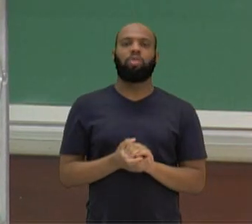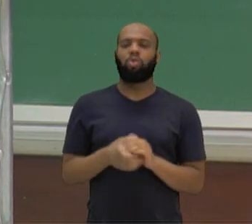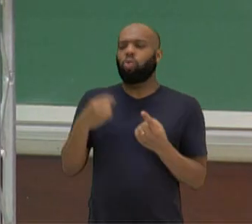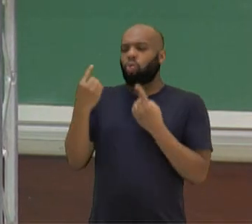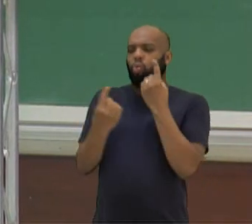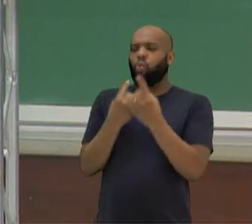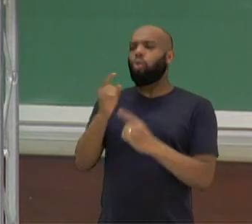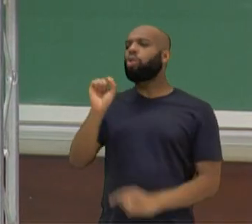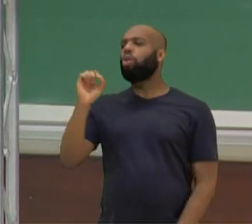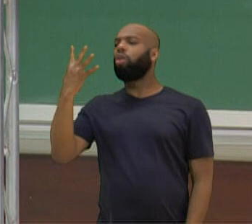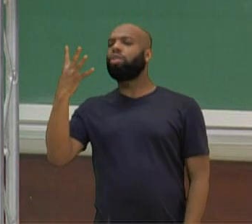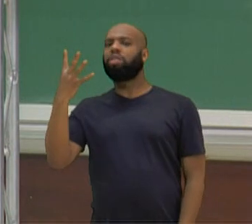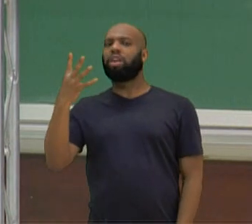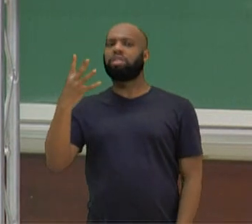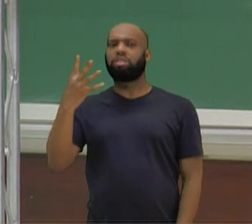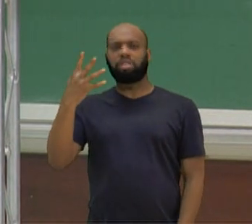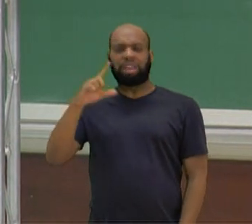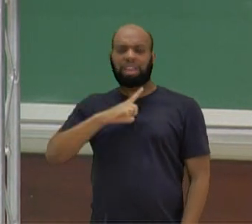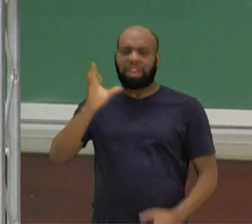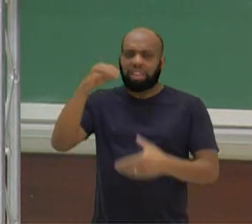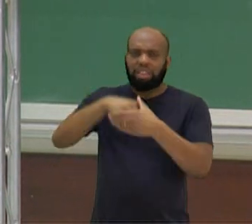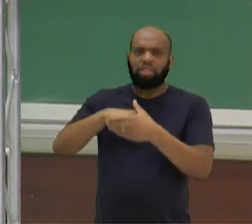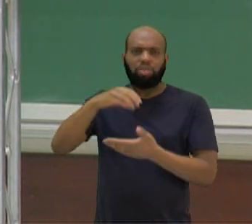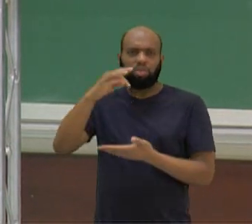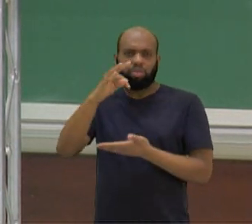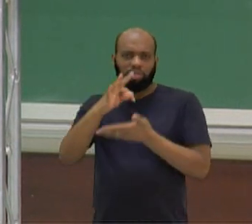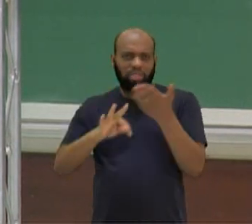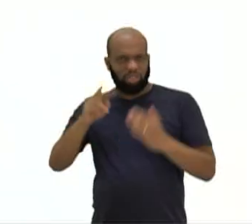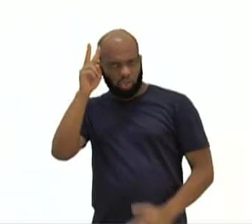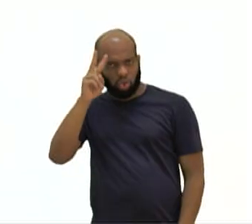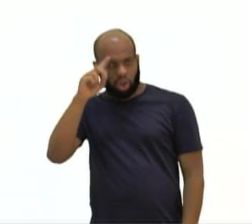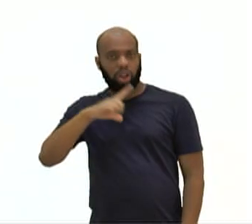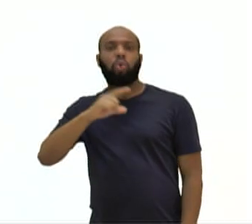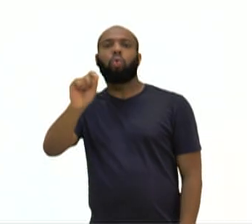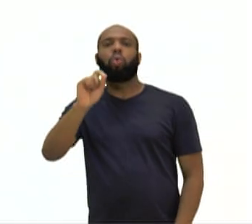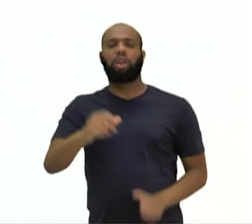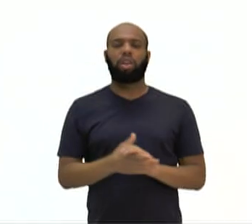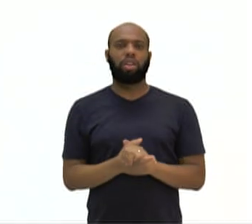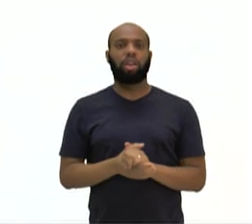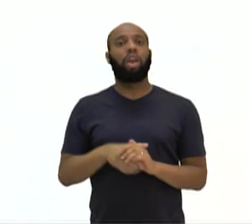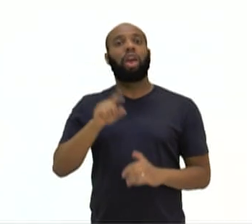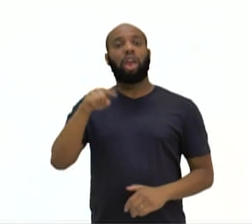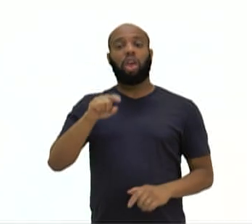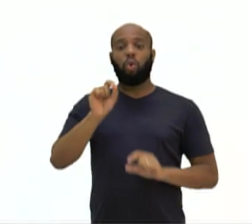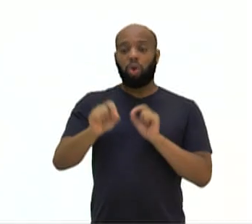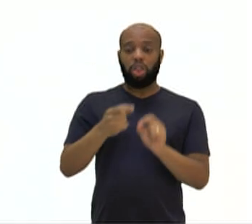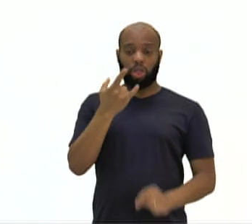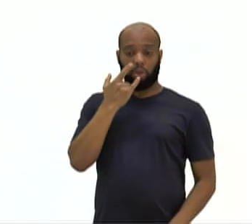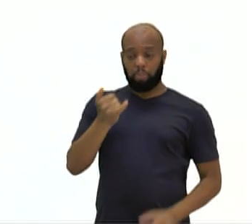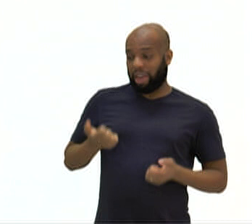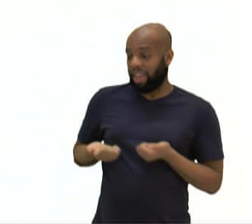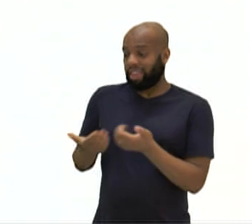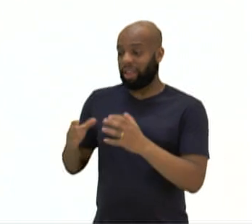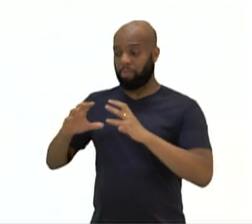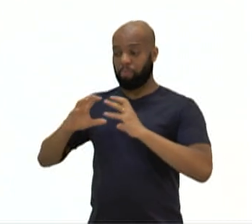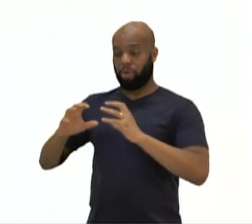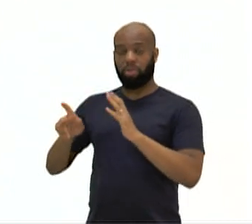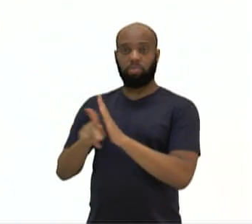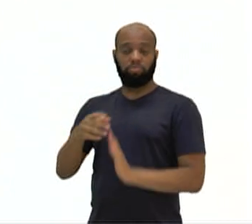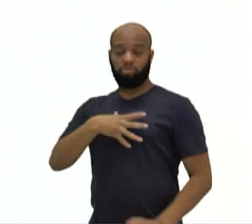situação comum é abordada nessa crônica? A situação comum é o pai dar uma bola ao filho,